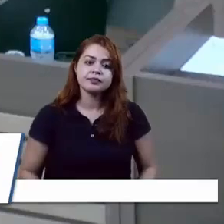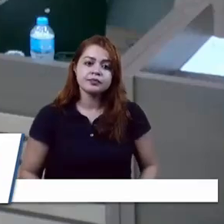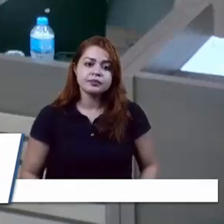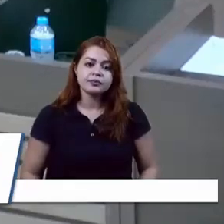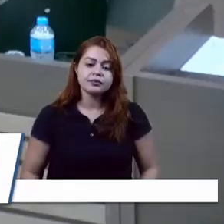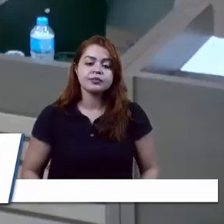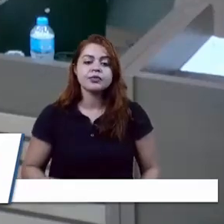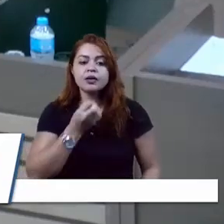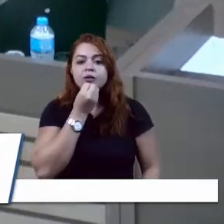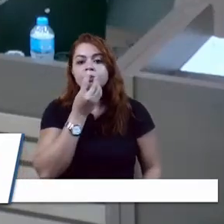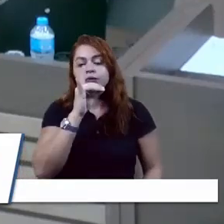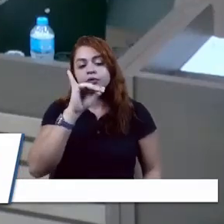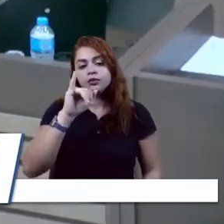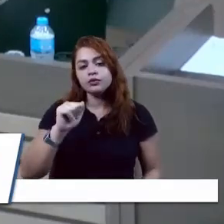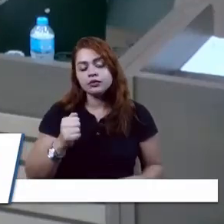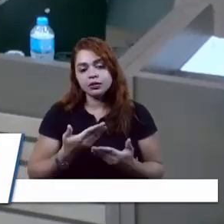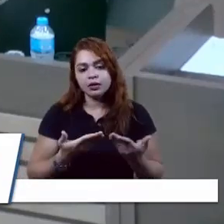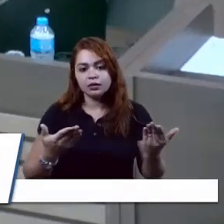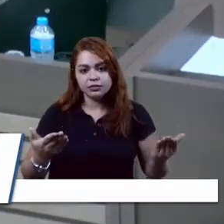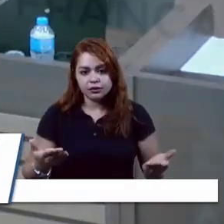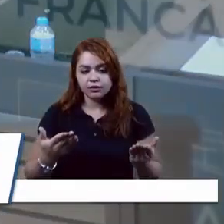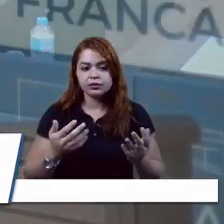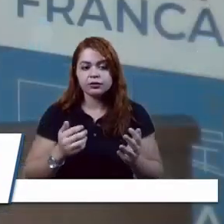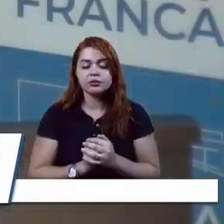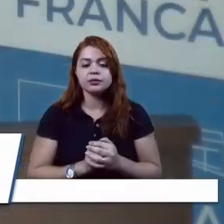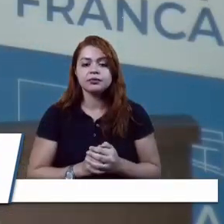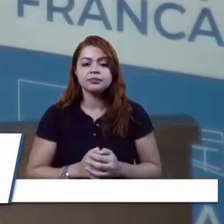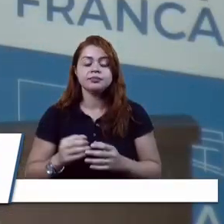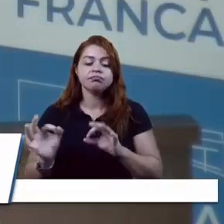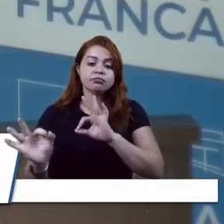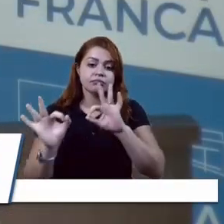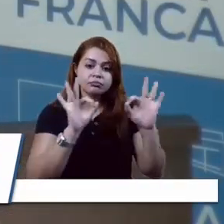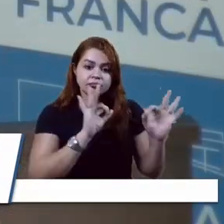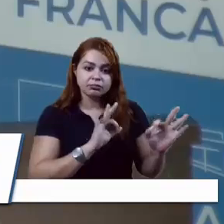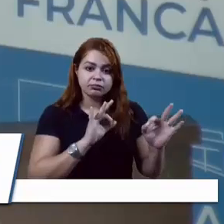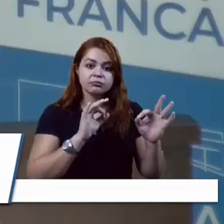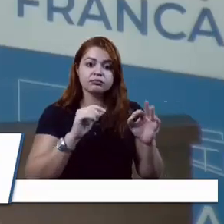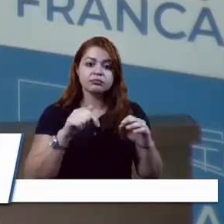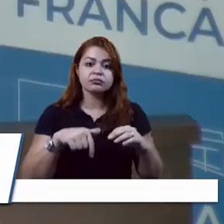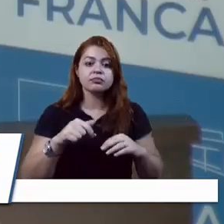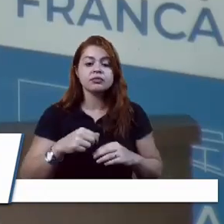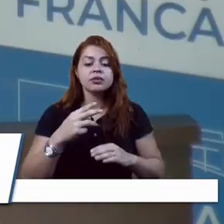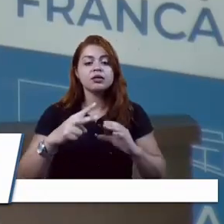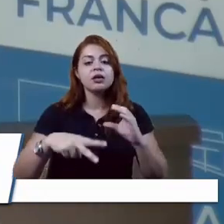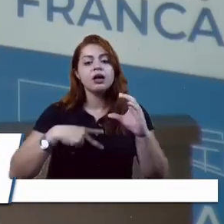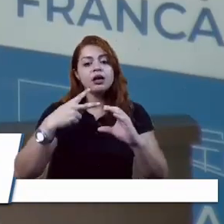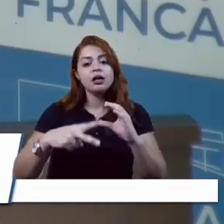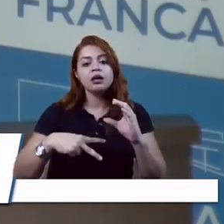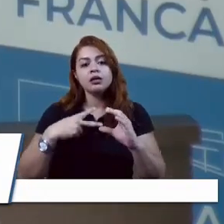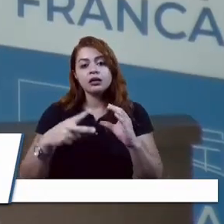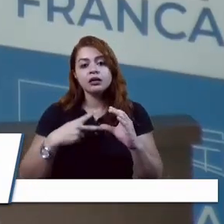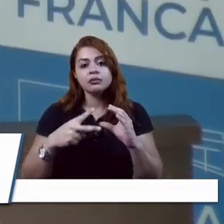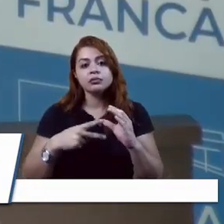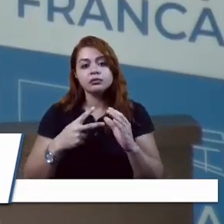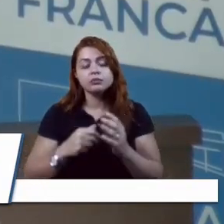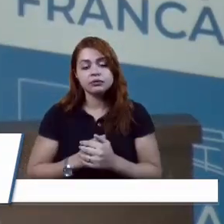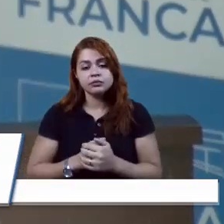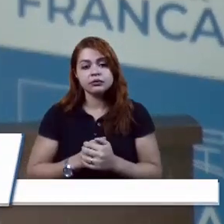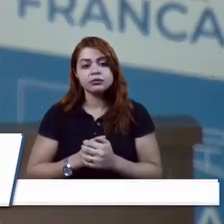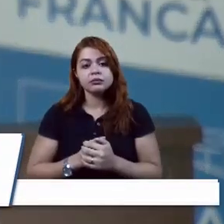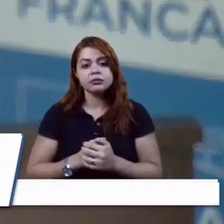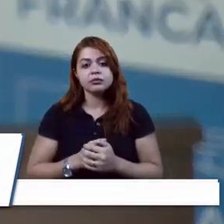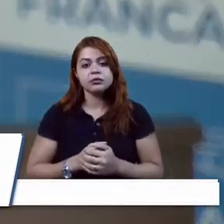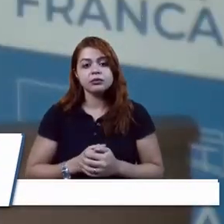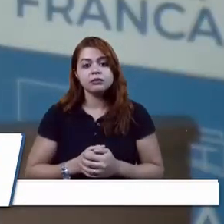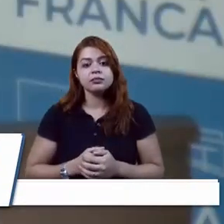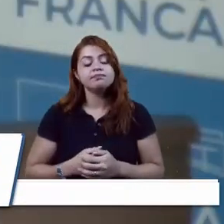Bom dia a todos que nos acompanham hoje aqui na Câmara Municipal. Eu gostaria de falar em